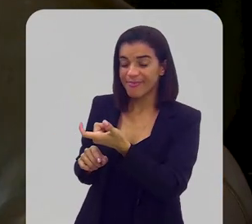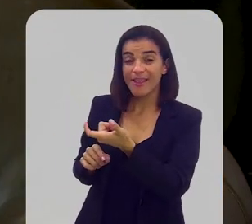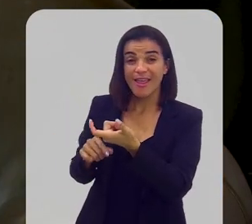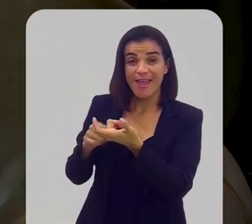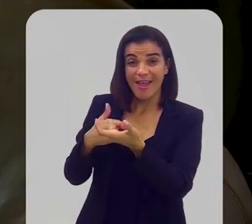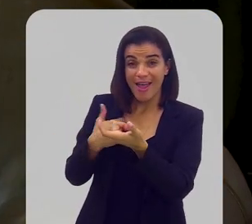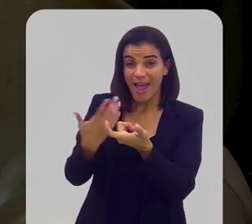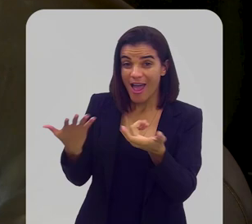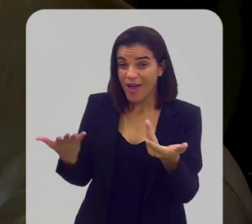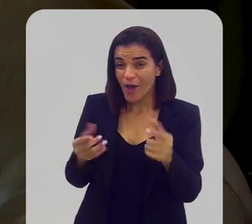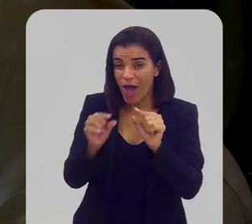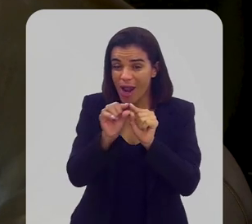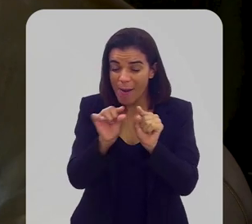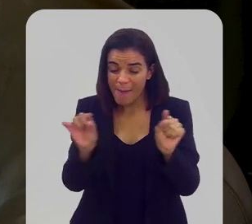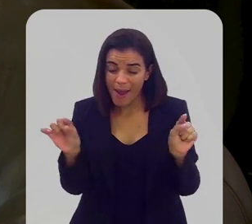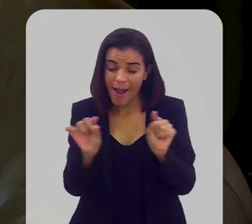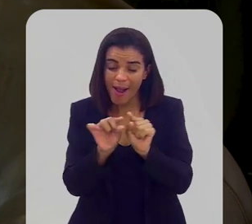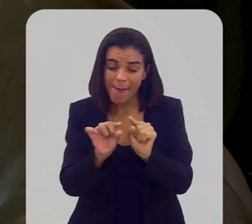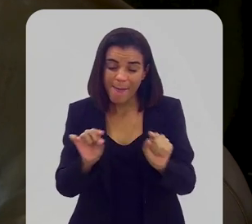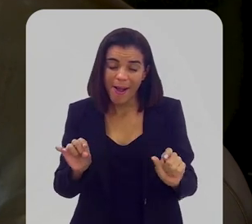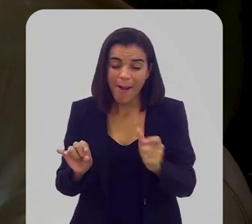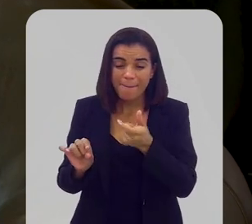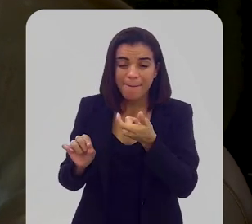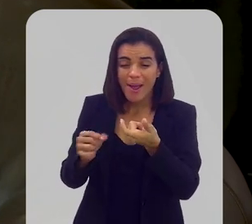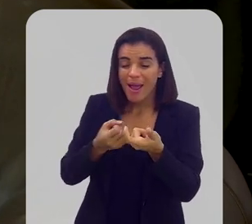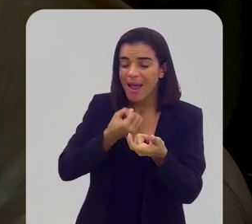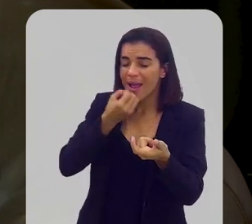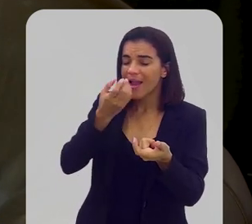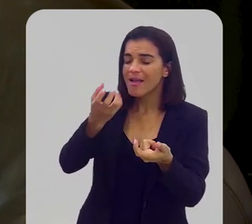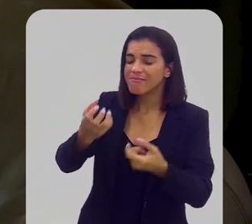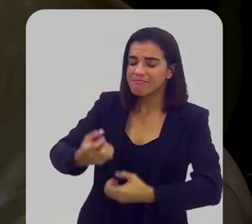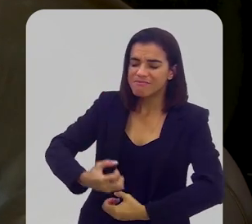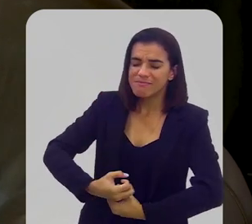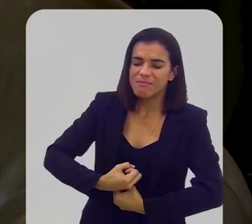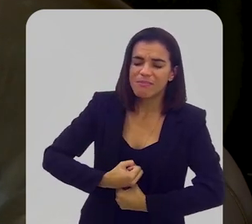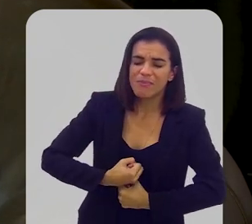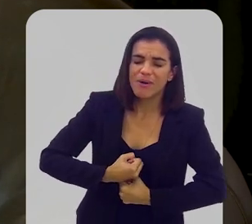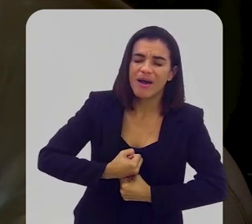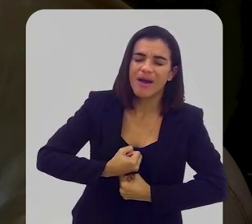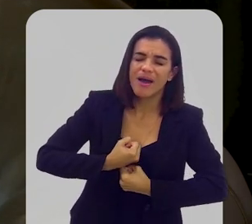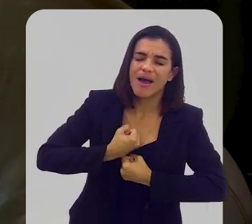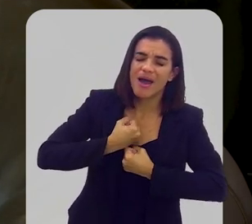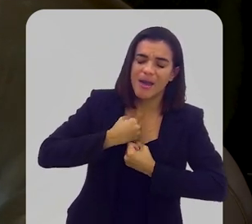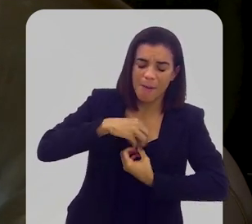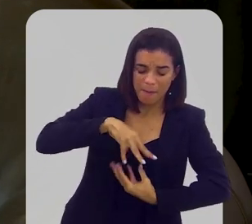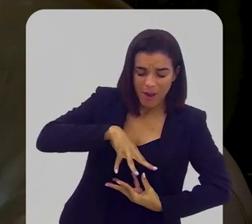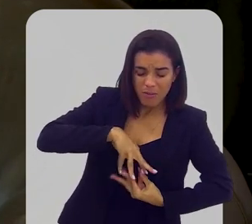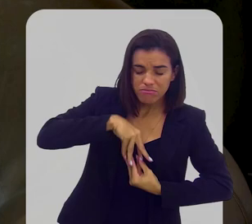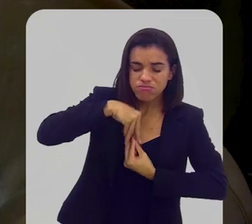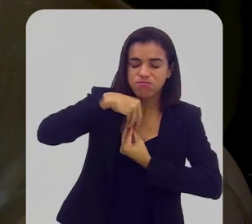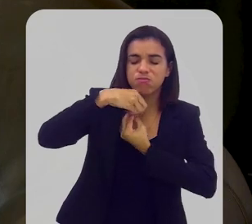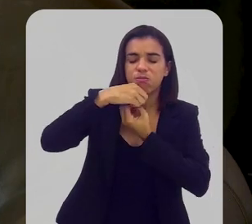As que eu canto agora saem do fundo de minha alma.